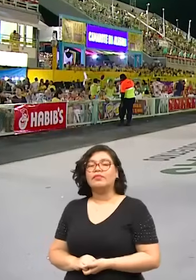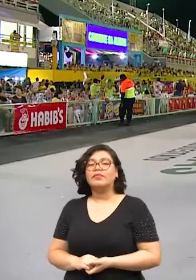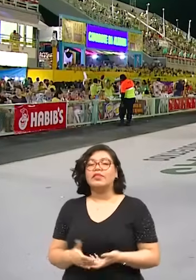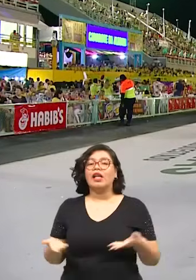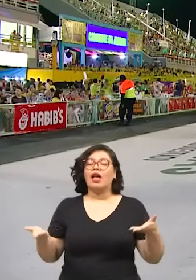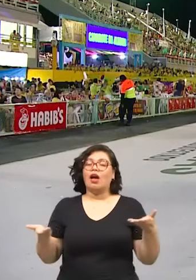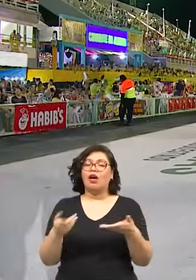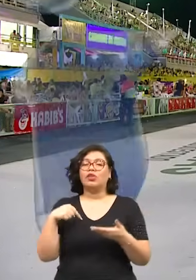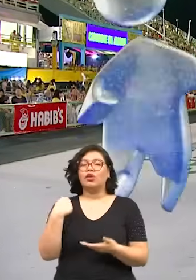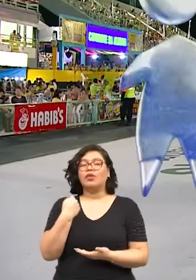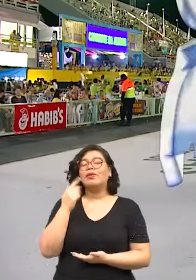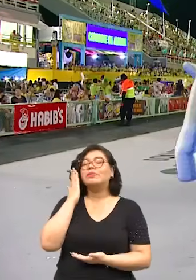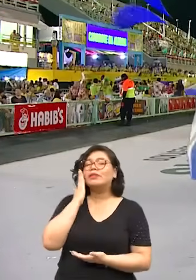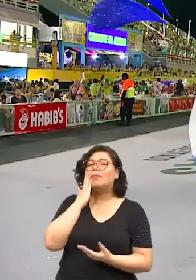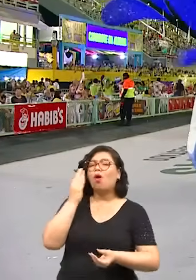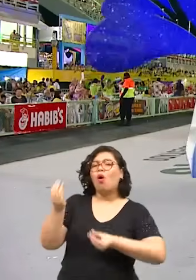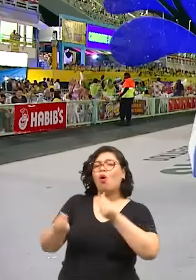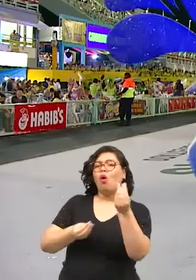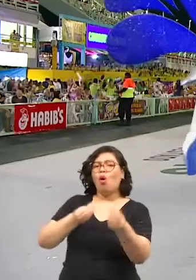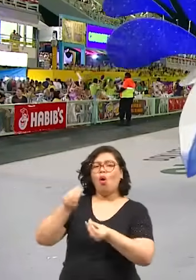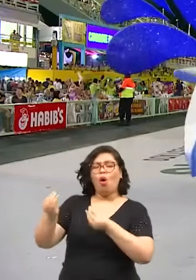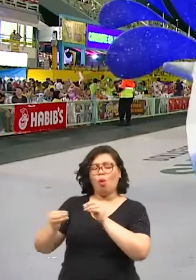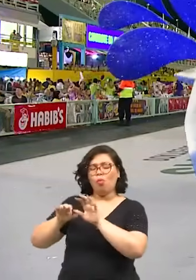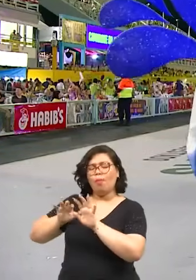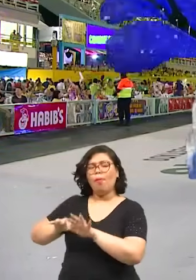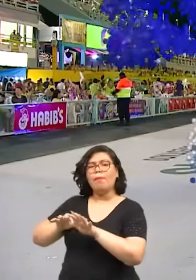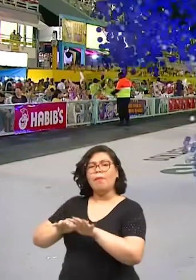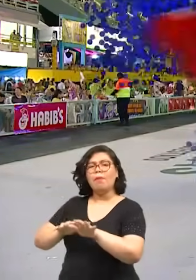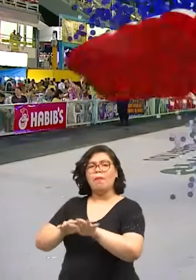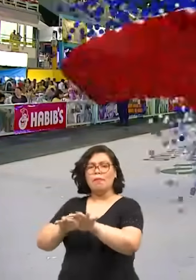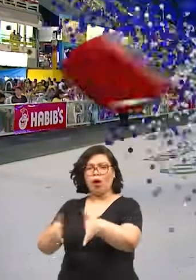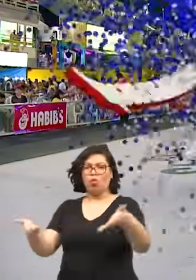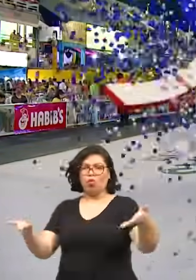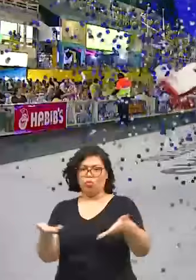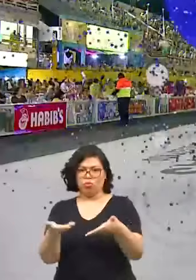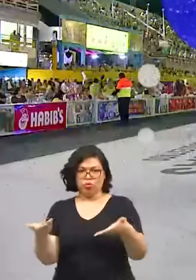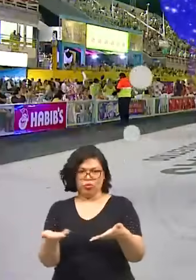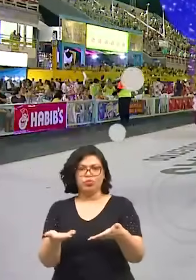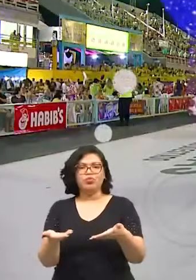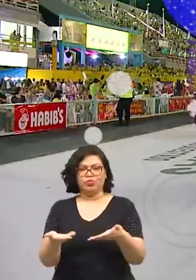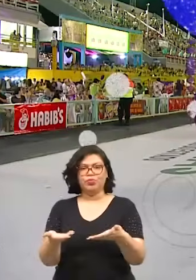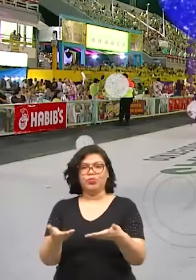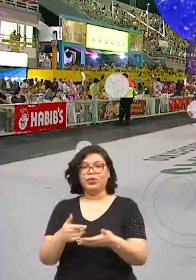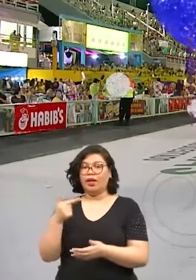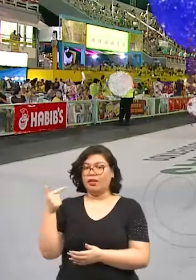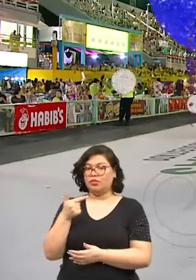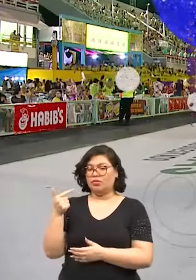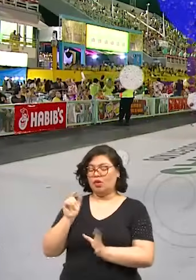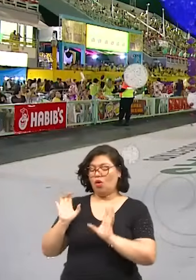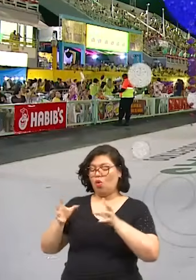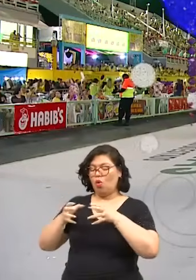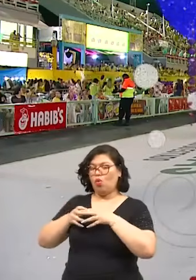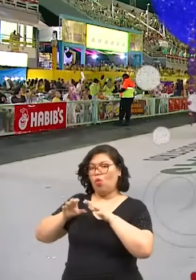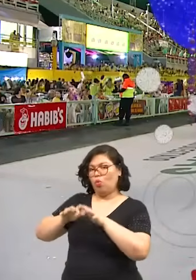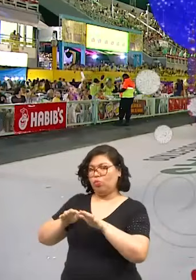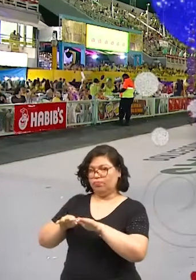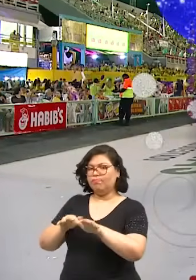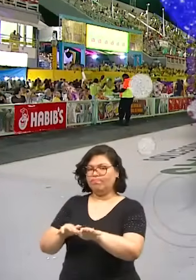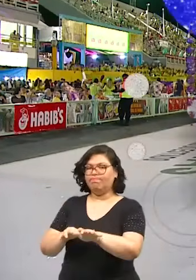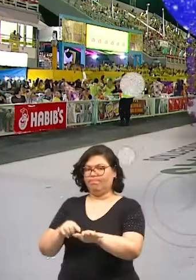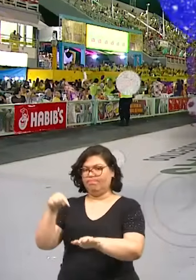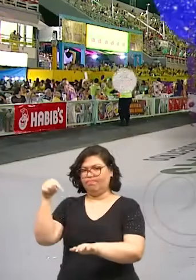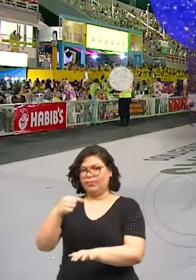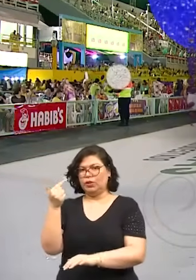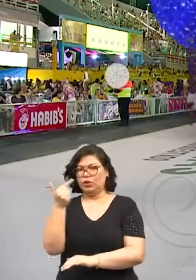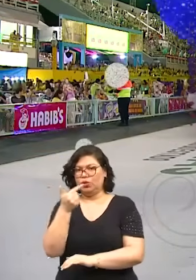gente vai saber agora como vem a Andanças de Ciganos no desfile da noite de hoje. É a segunda escola a passar pela